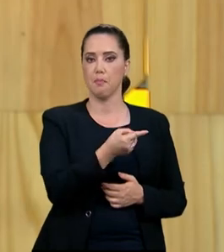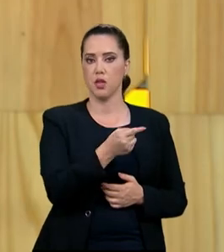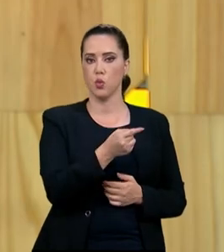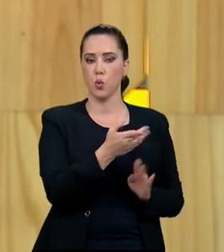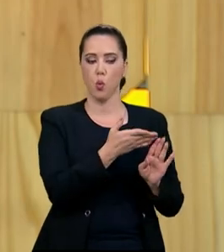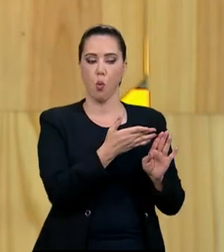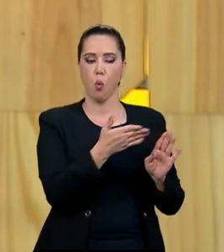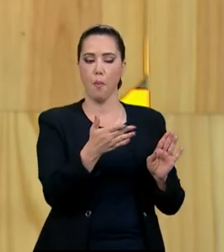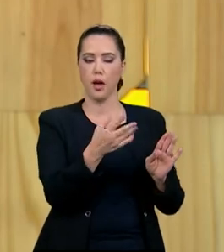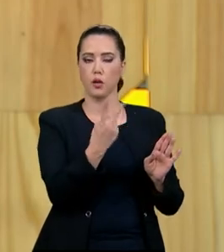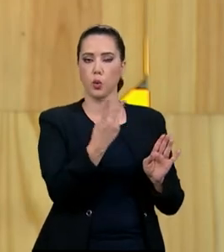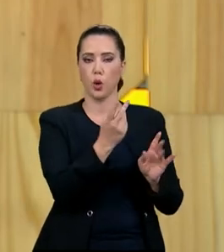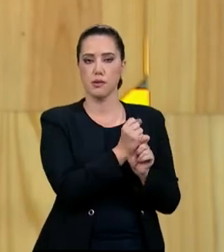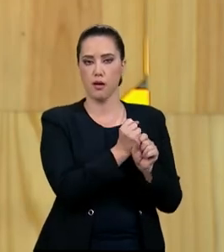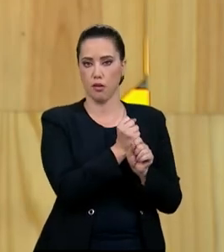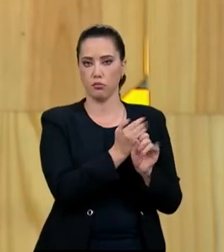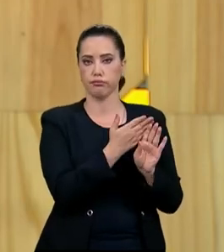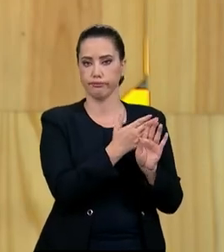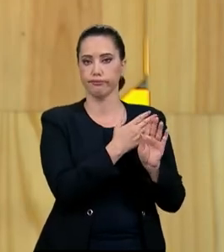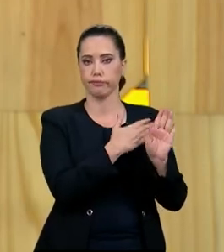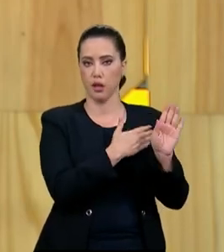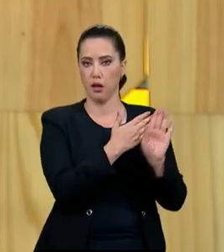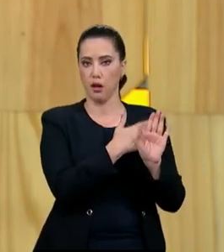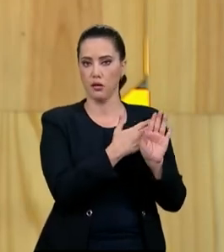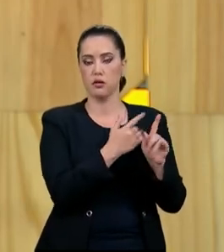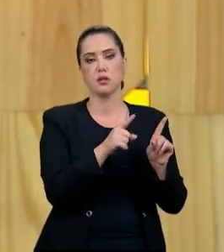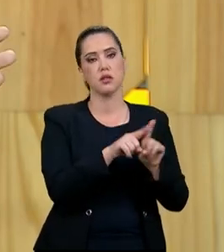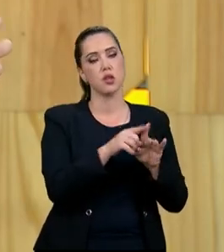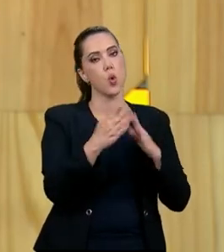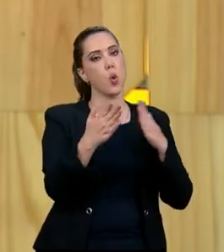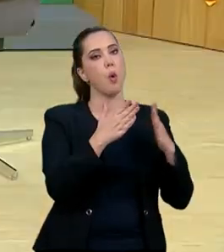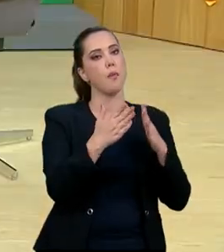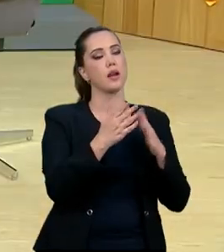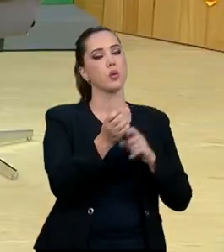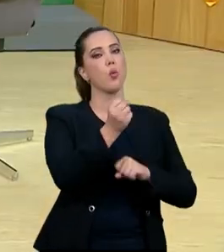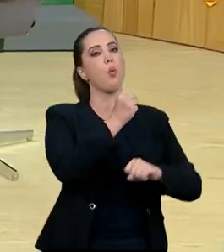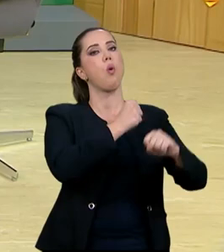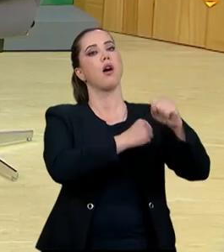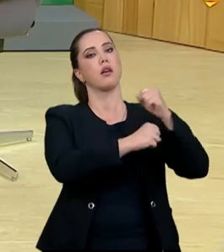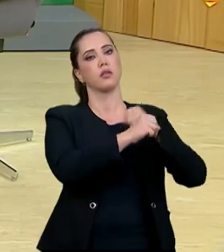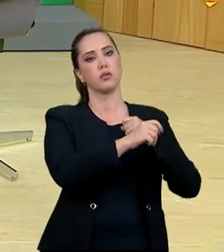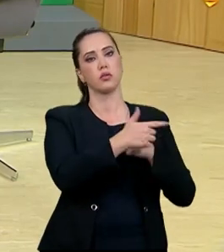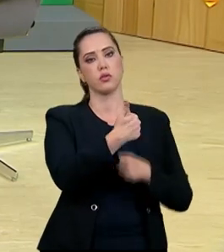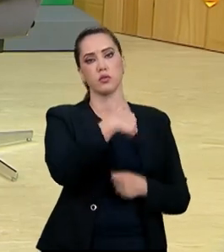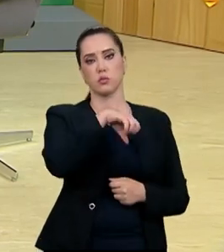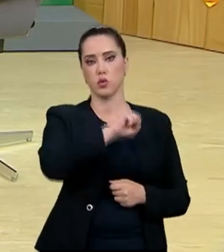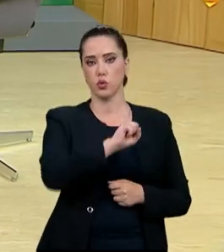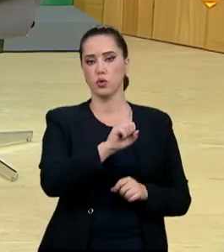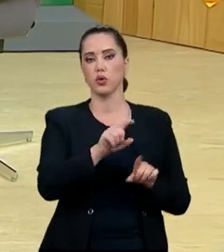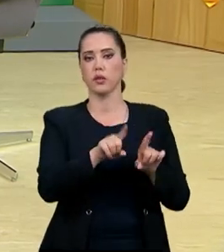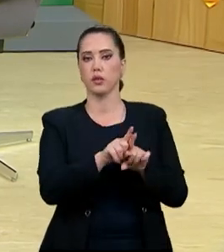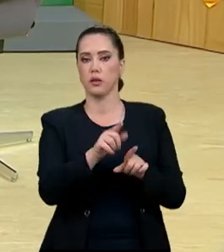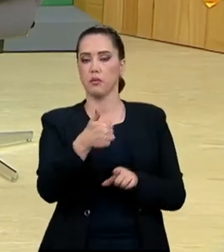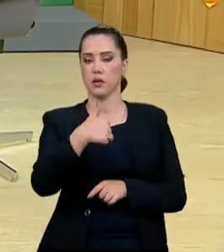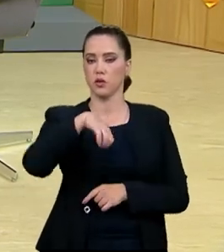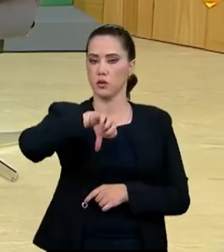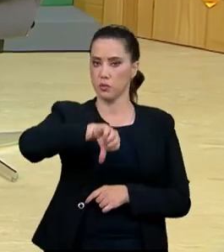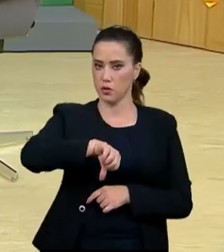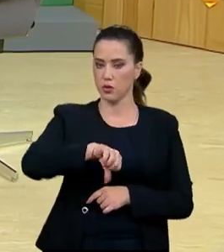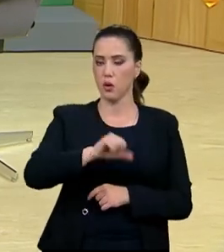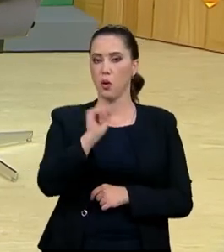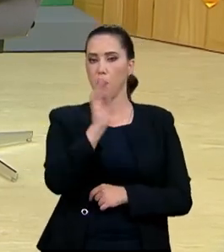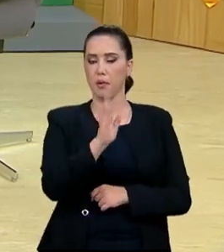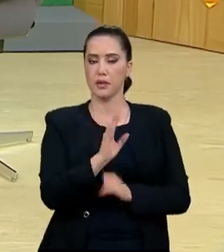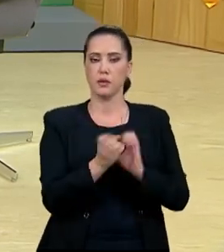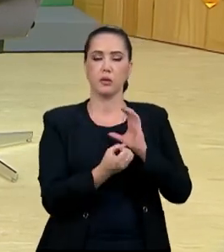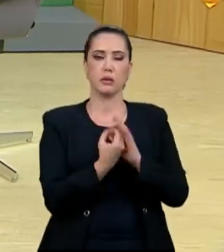anos, com o período pré-pandêmico, a gente olha 2018, 2019, o Brasil gerava em